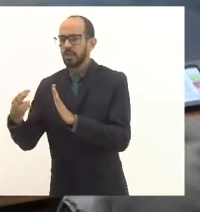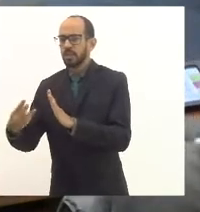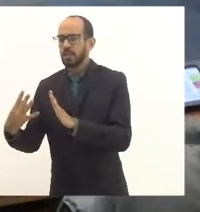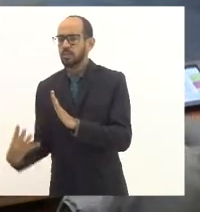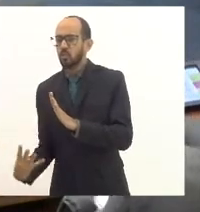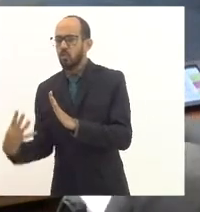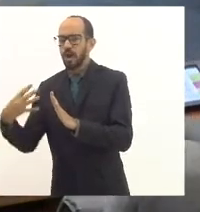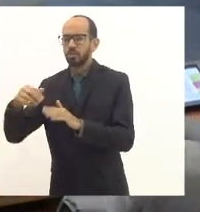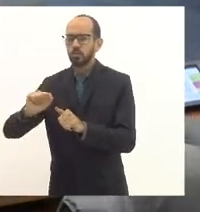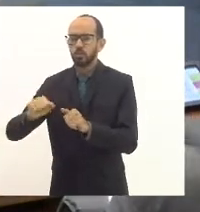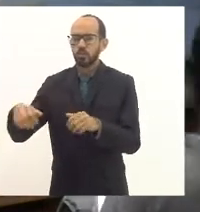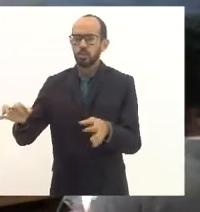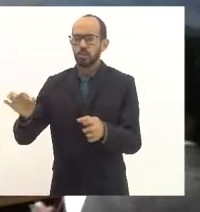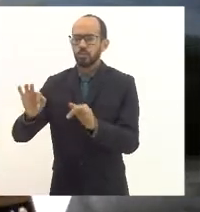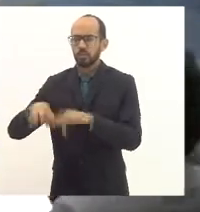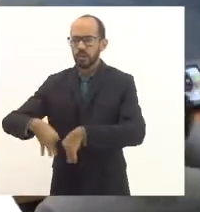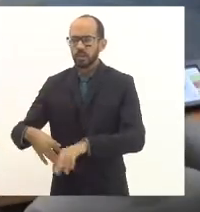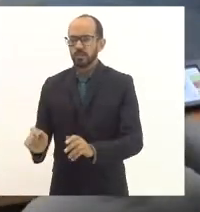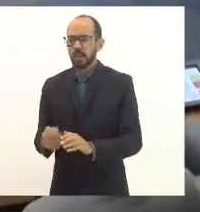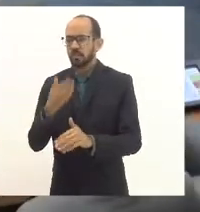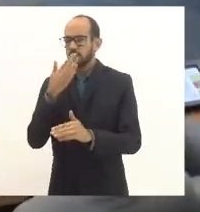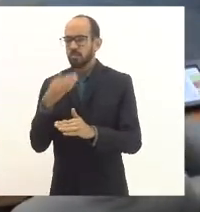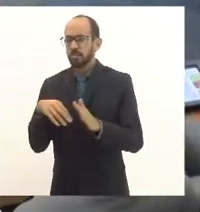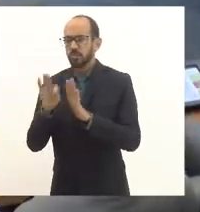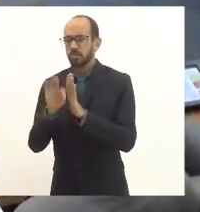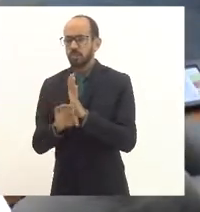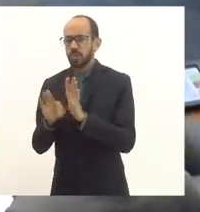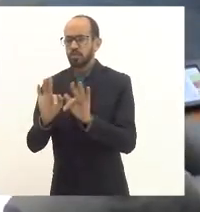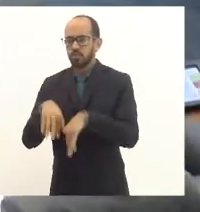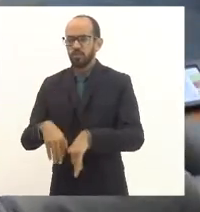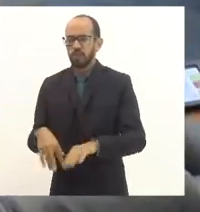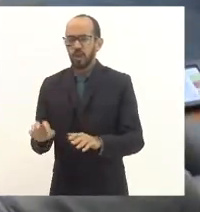4, concluindo por substitutivo, pedindo forma final de redação.